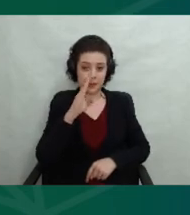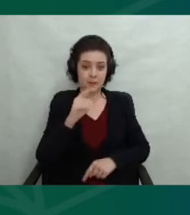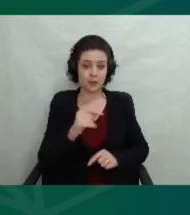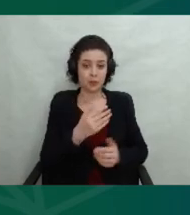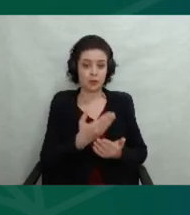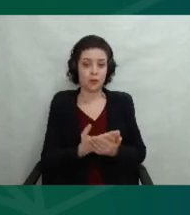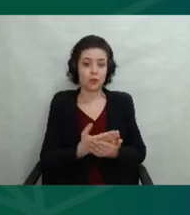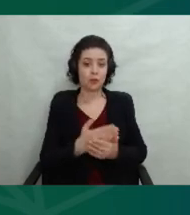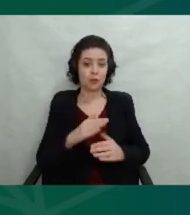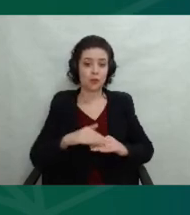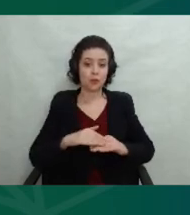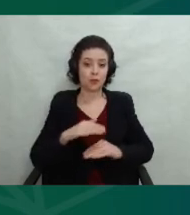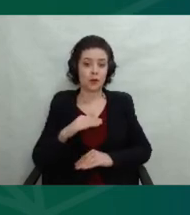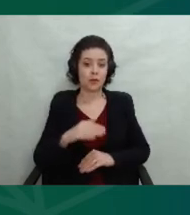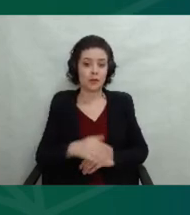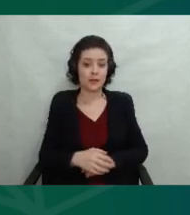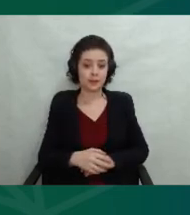da possibilidade